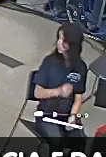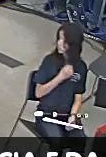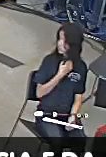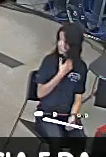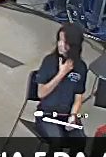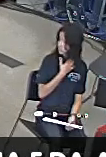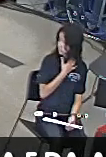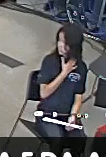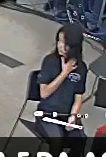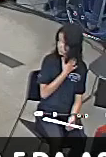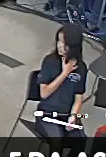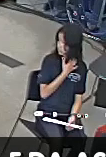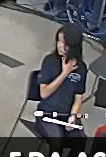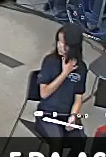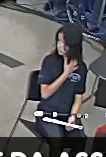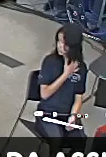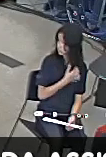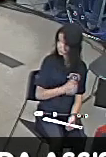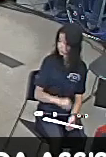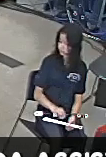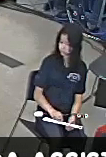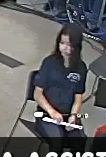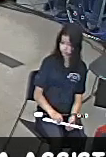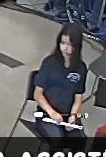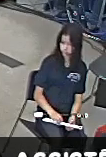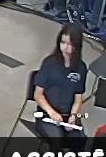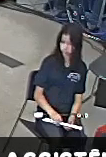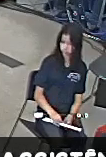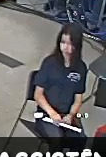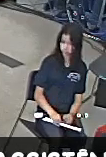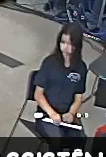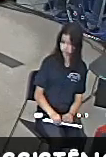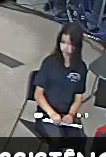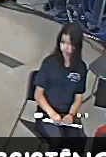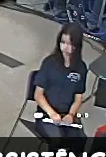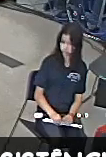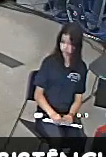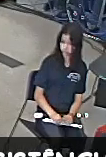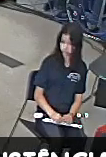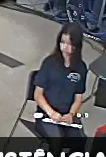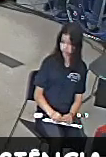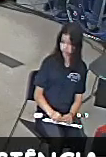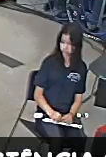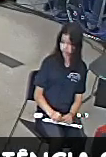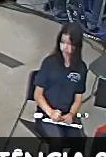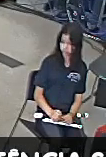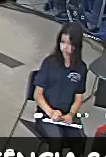que de fato trabalharam juntos para transformar